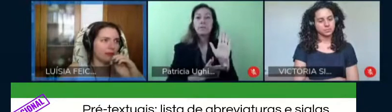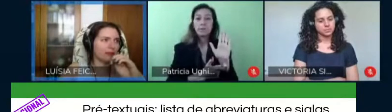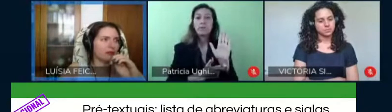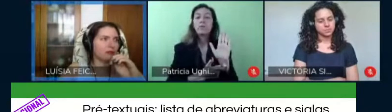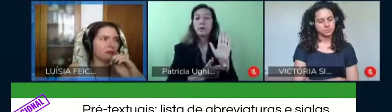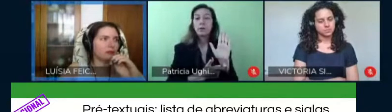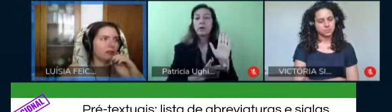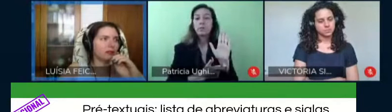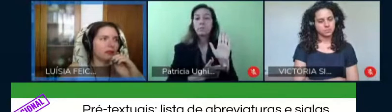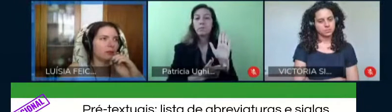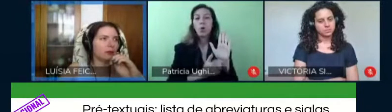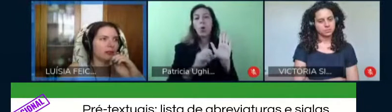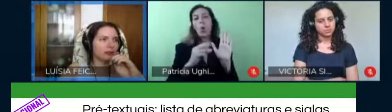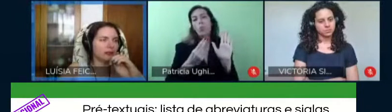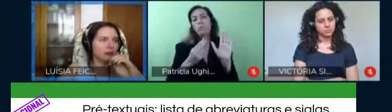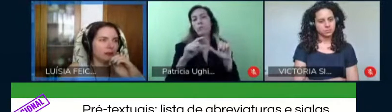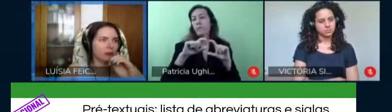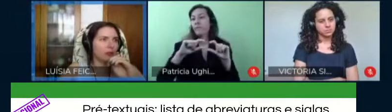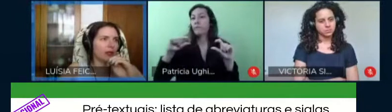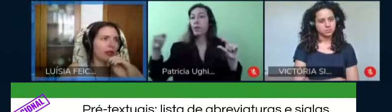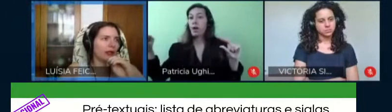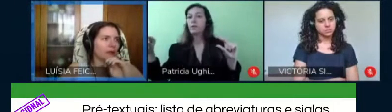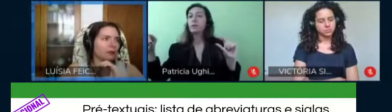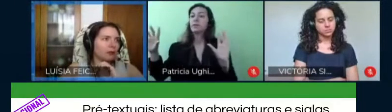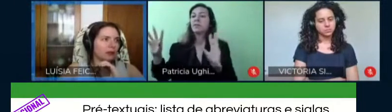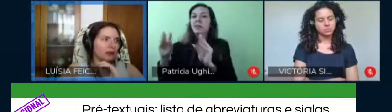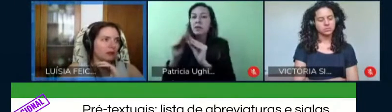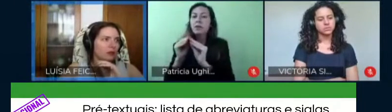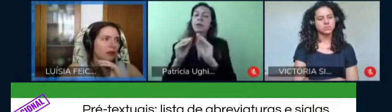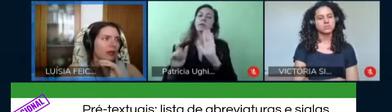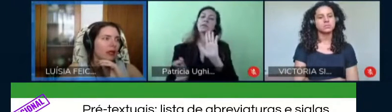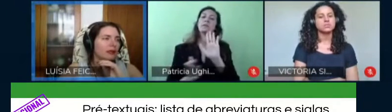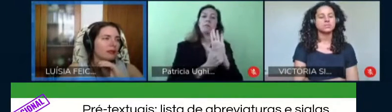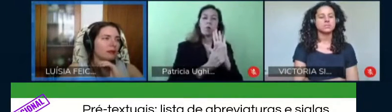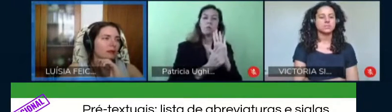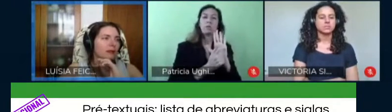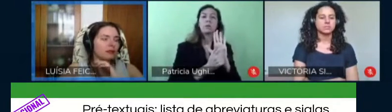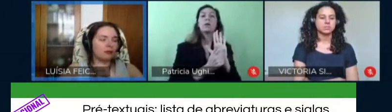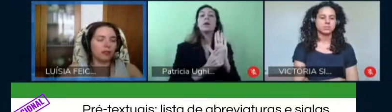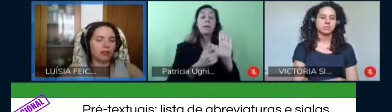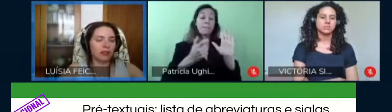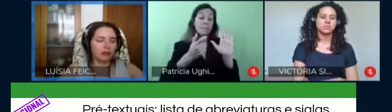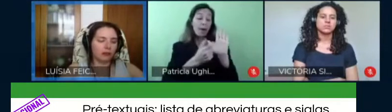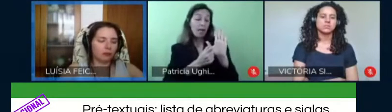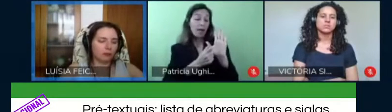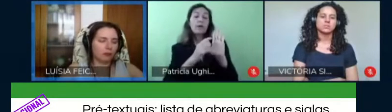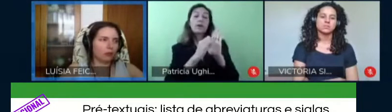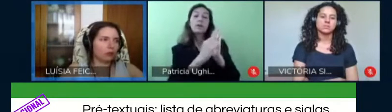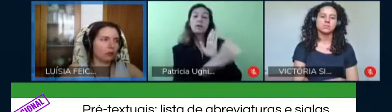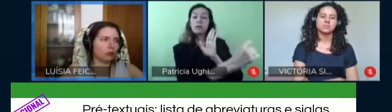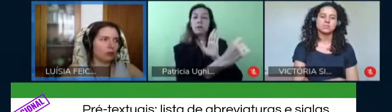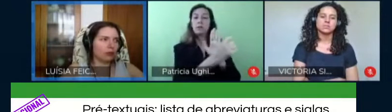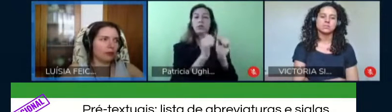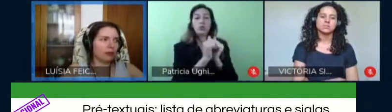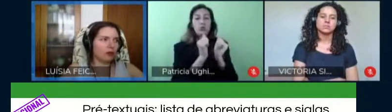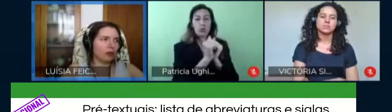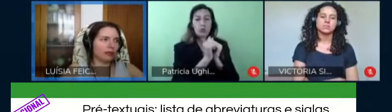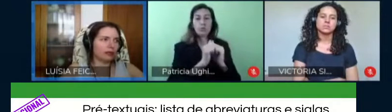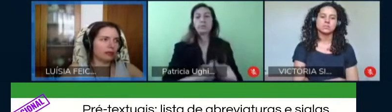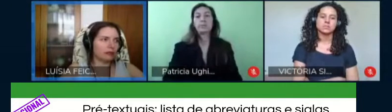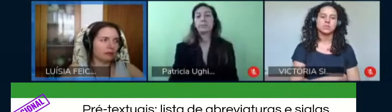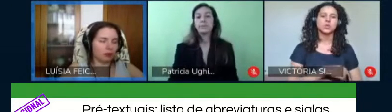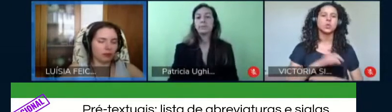ou a expressão, e depois como ela é por extenso. E sempre lembrando que a